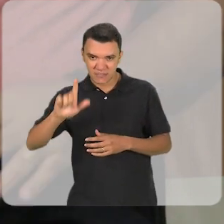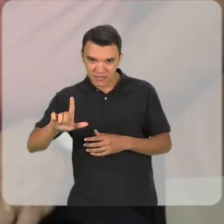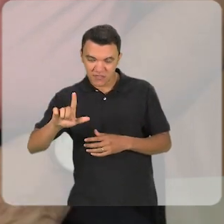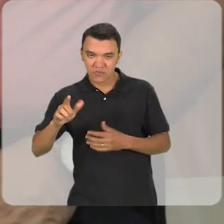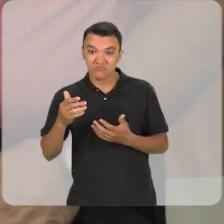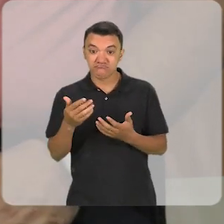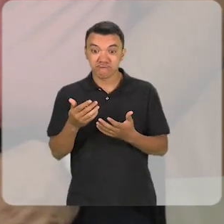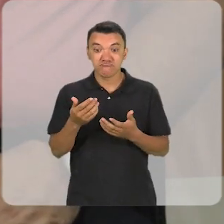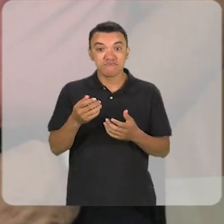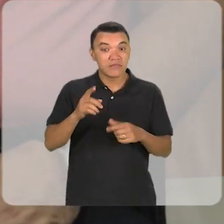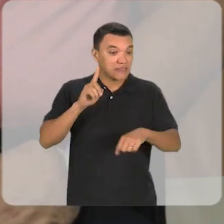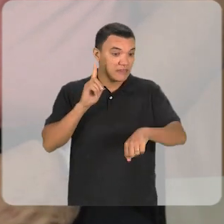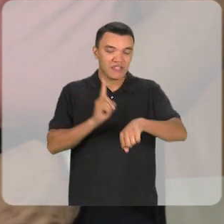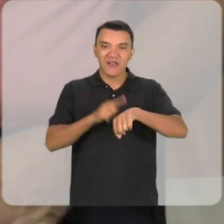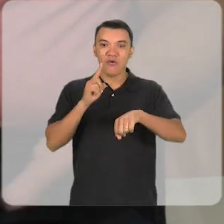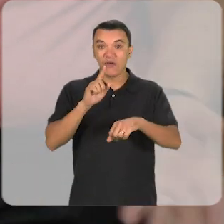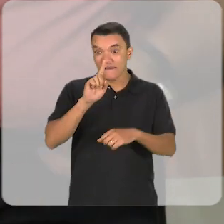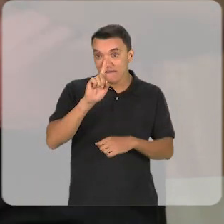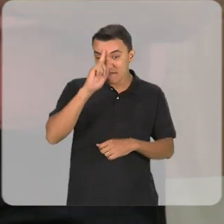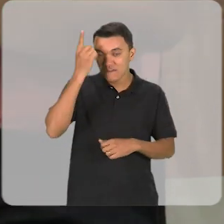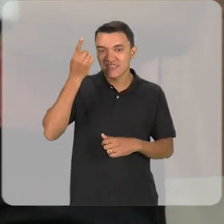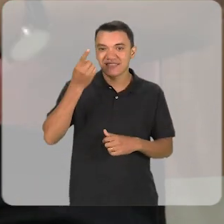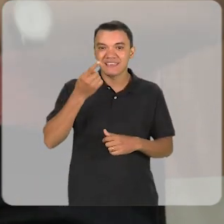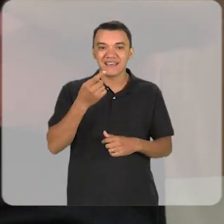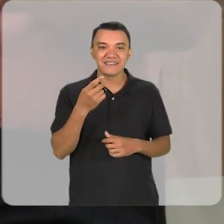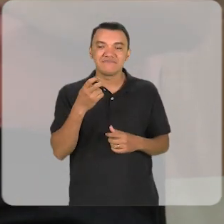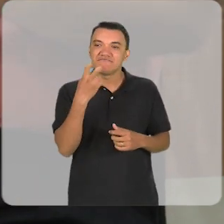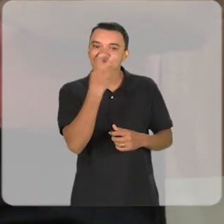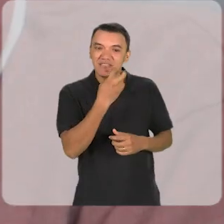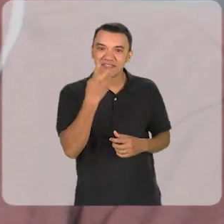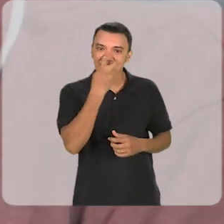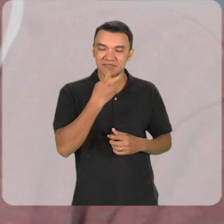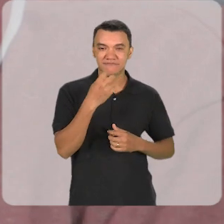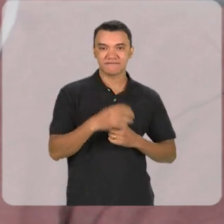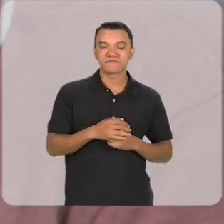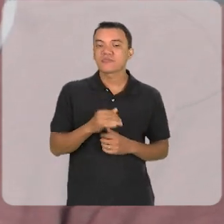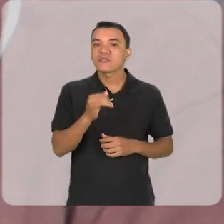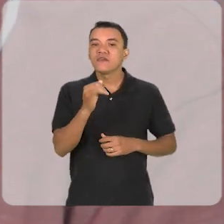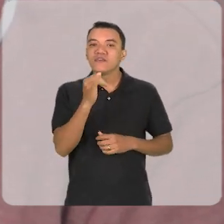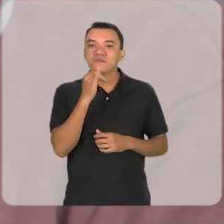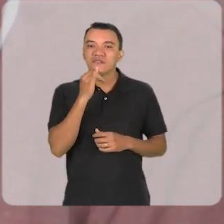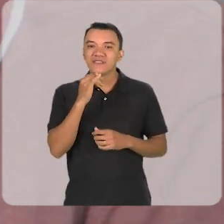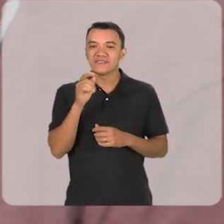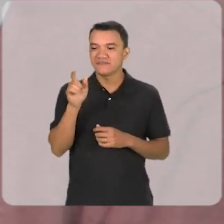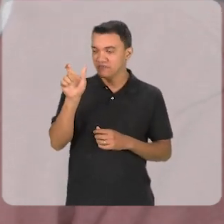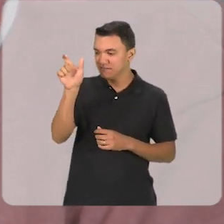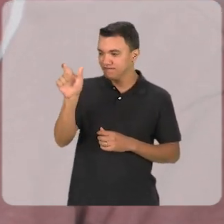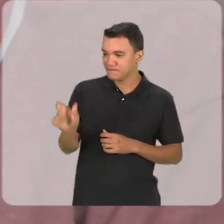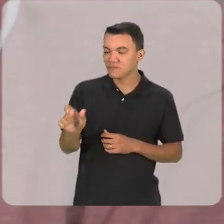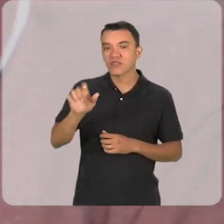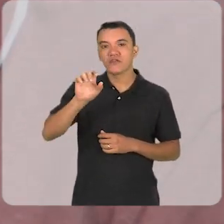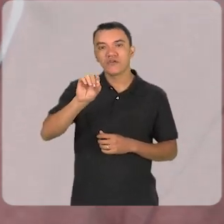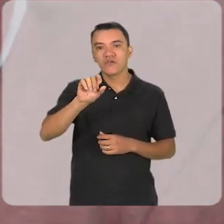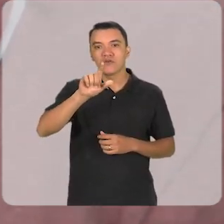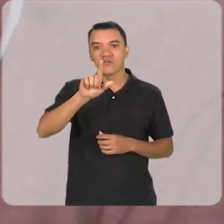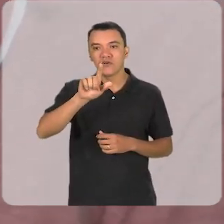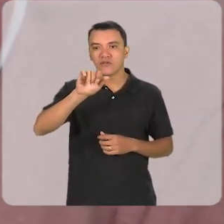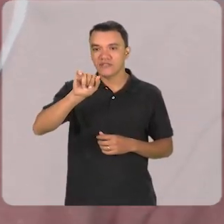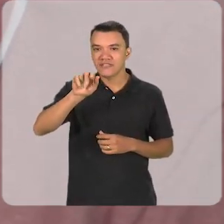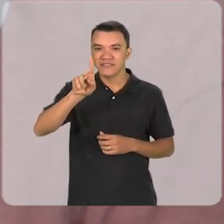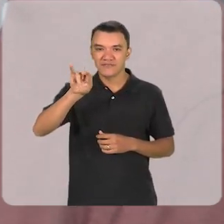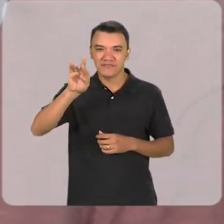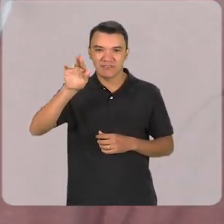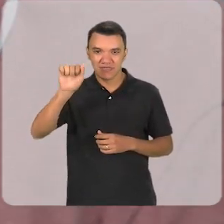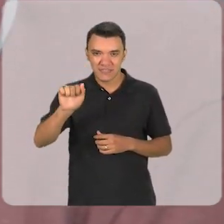tive contato com um grande repentista, eu vou citar aqui exemplo, Oliveira de Panela. Eu perguntei para ele como é que não aparece na hora,